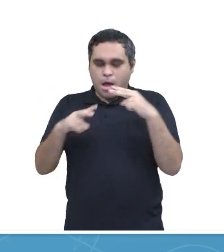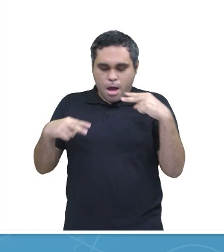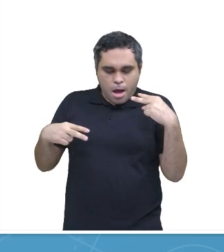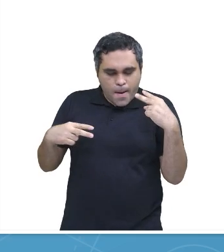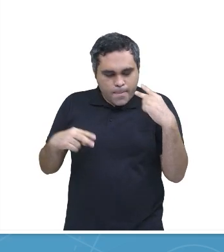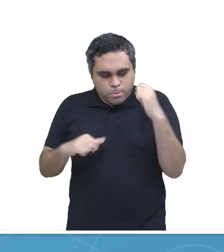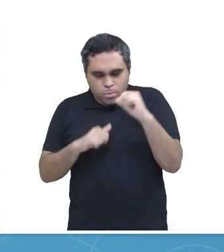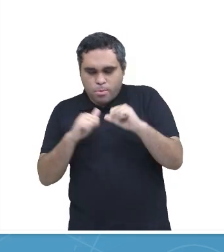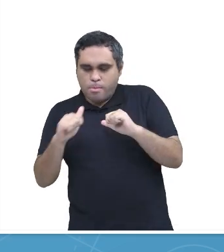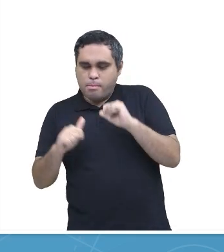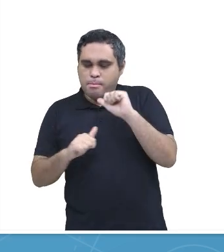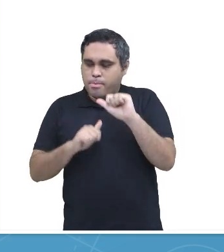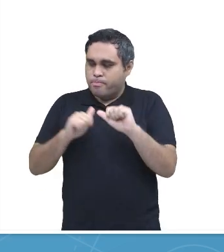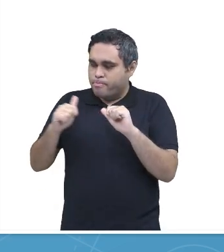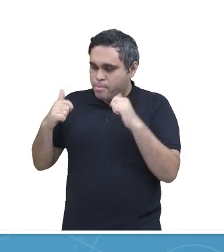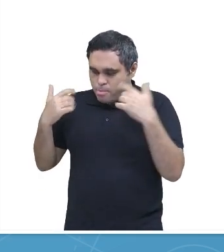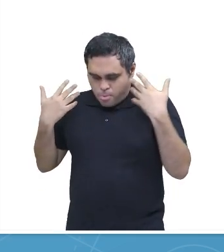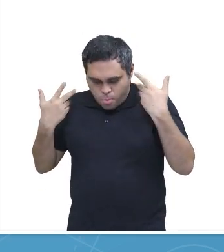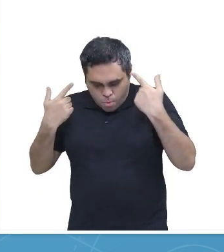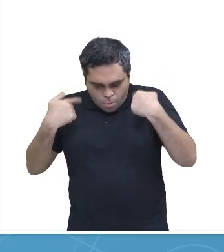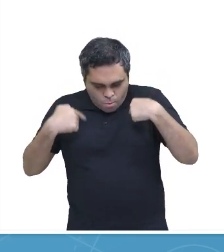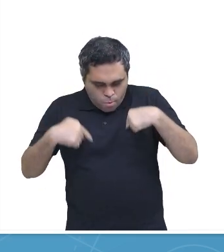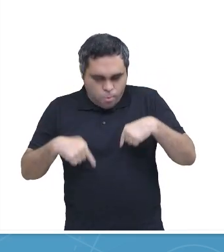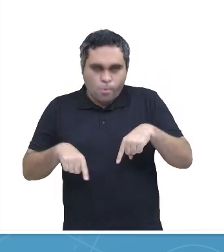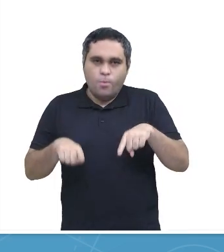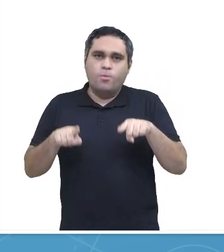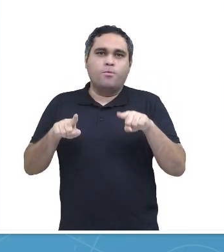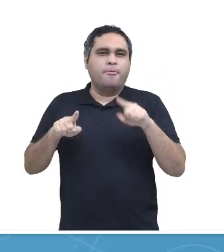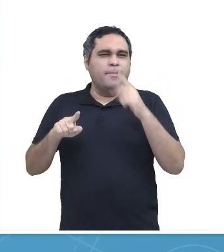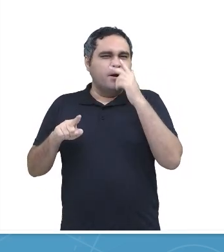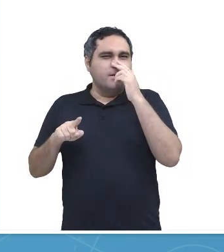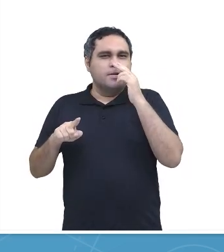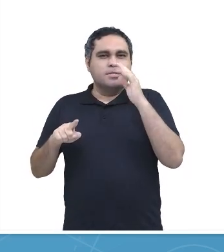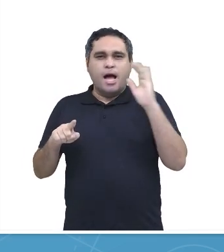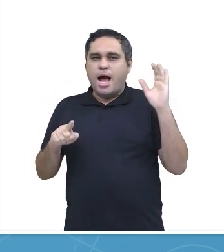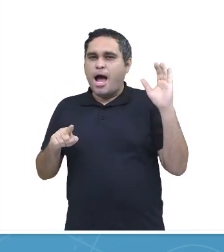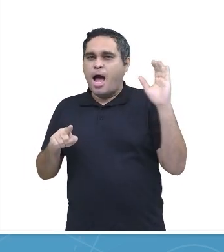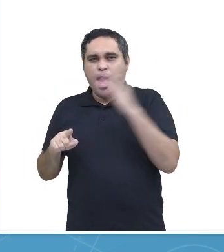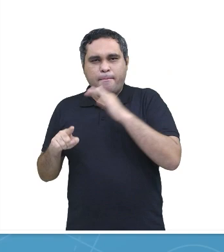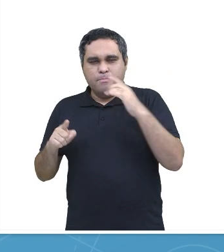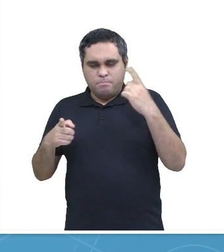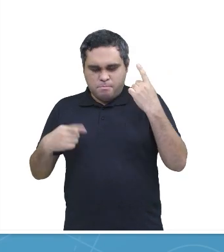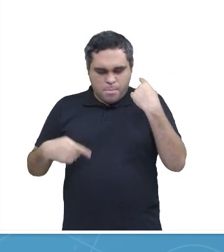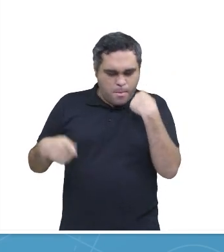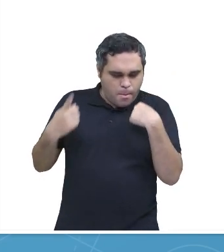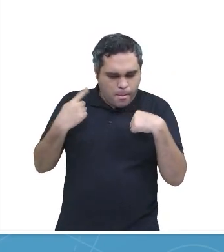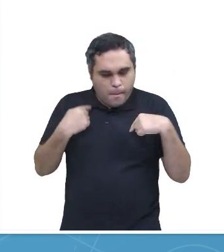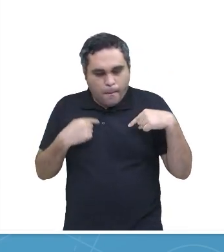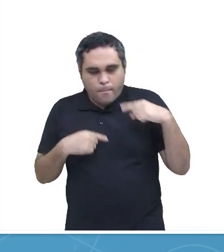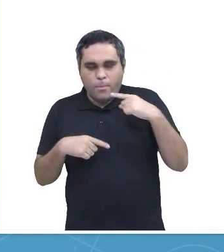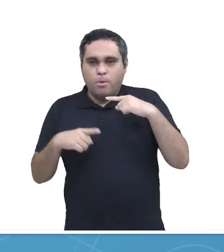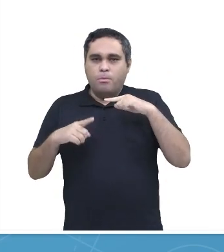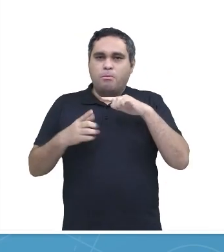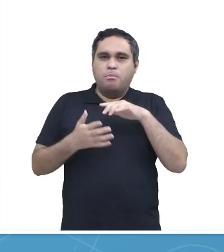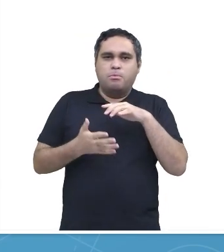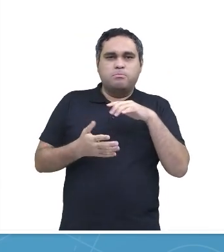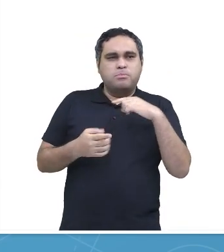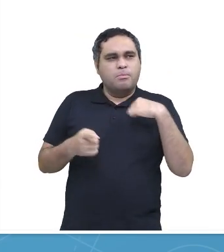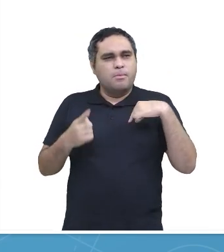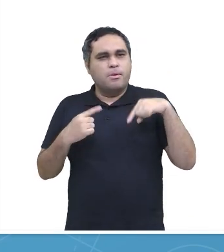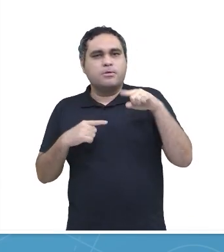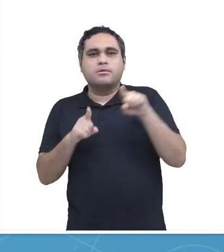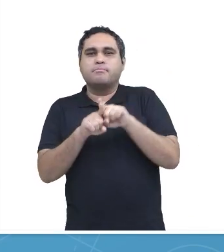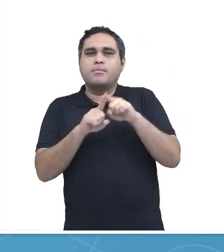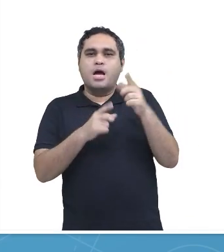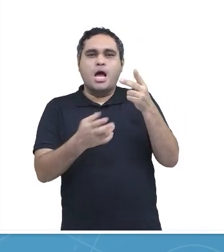ele passa por uma mudança muito brusca no seu corpo, na sua forma de lidar com a